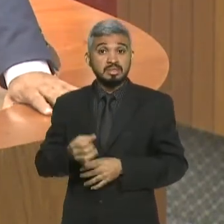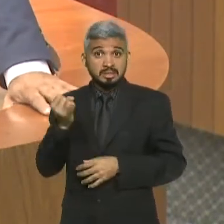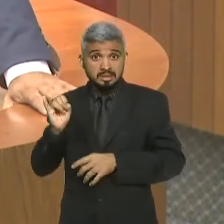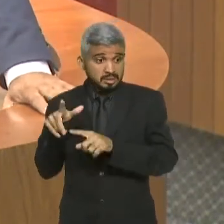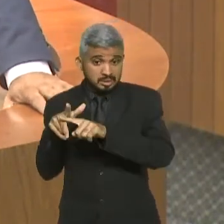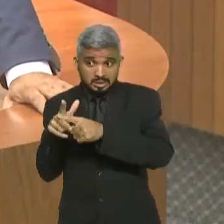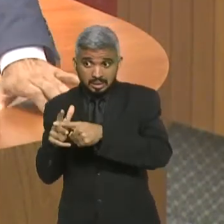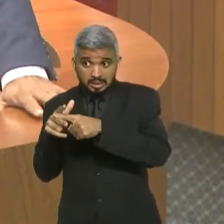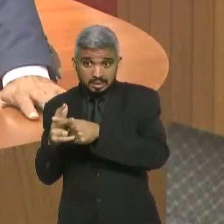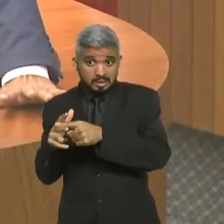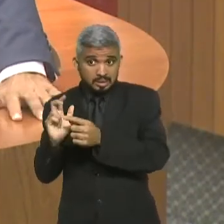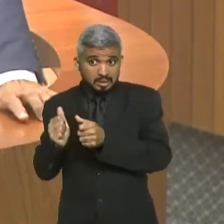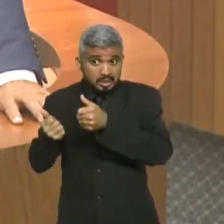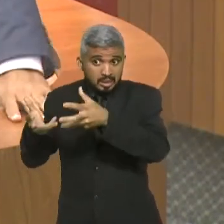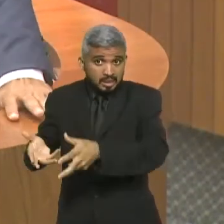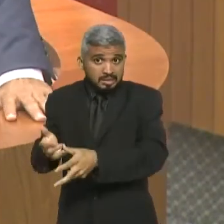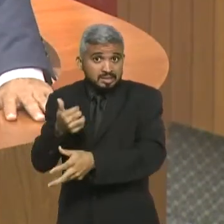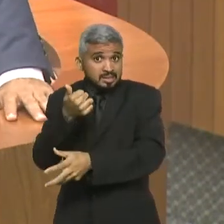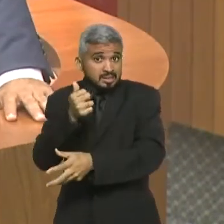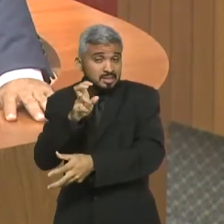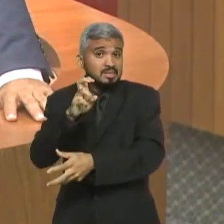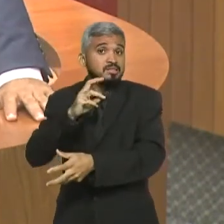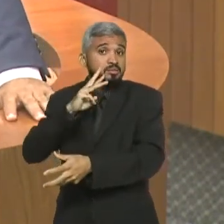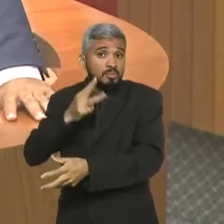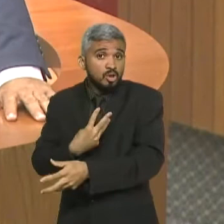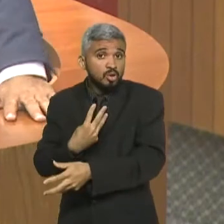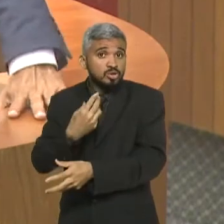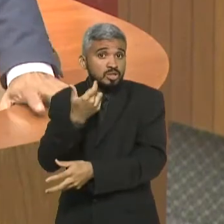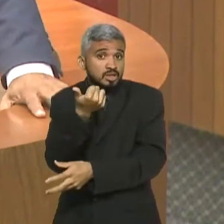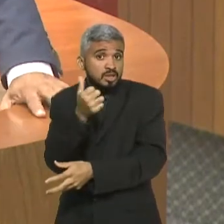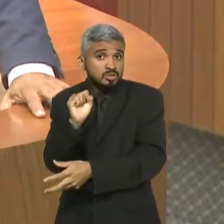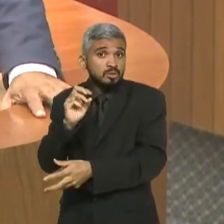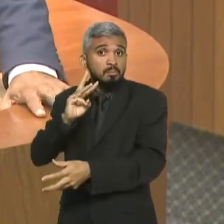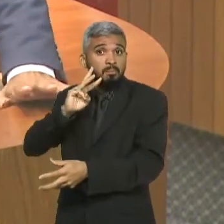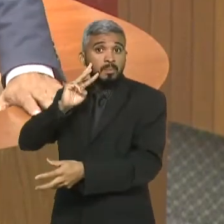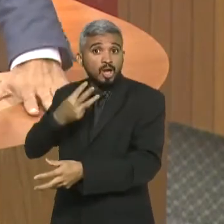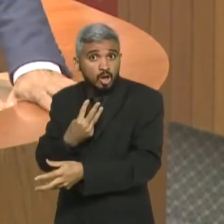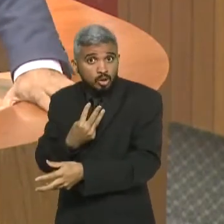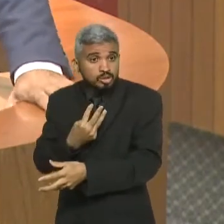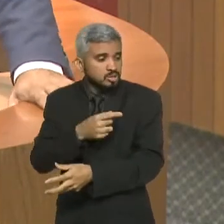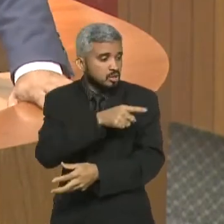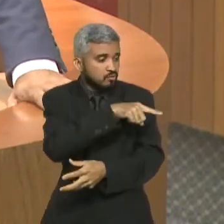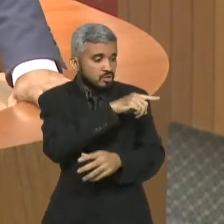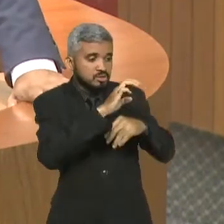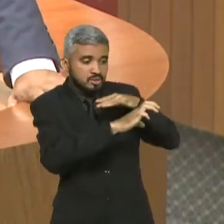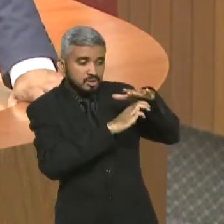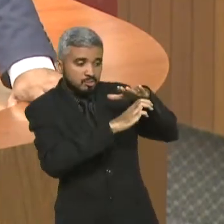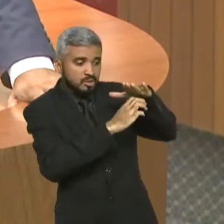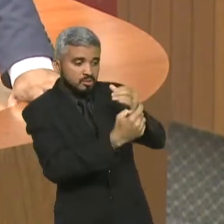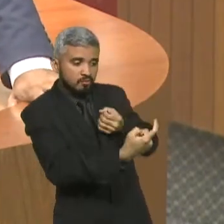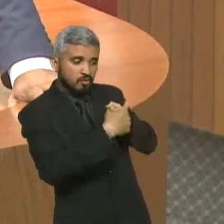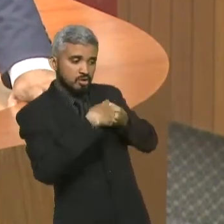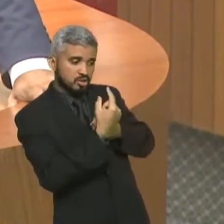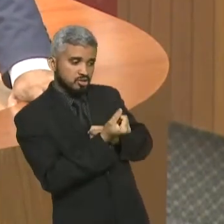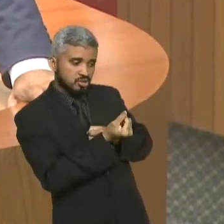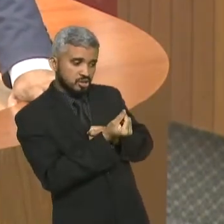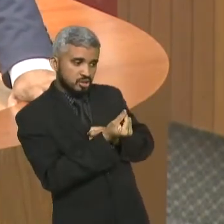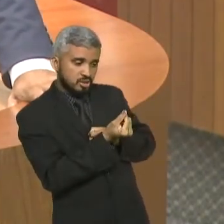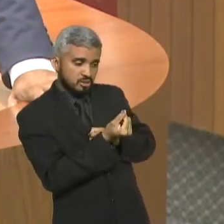vamos gastar 15, 18, 30 milhões, vocês terão que ressarcir, devolver o dinheiro para o Estado. Se não tiver